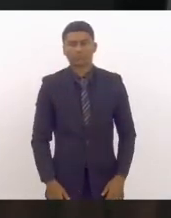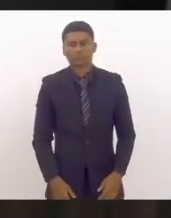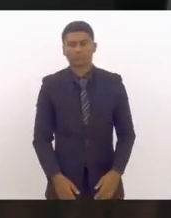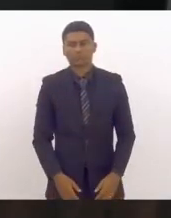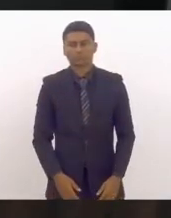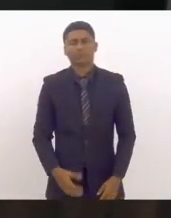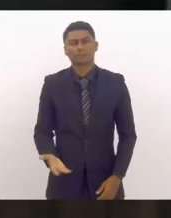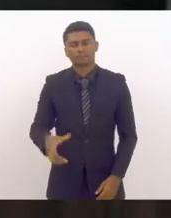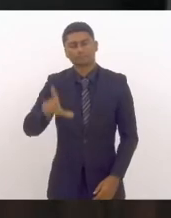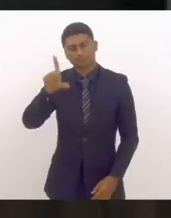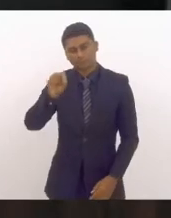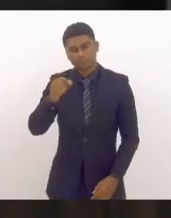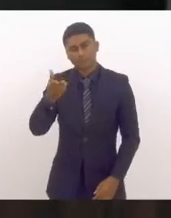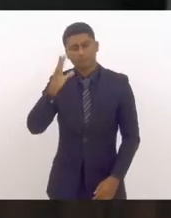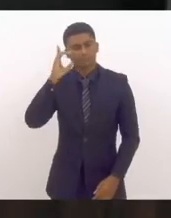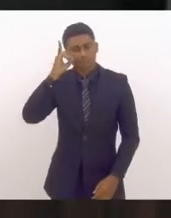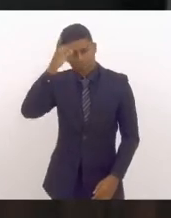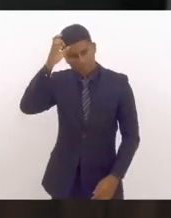designa a deputada Tia Ju.